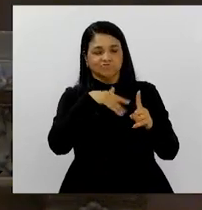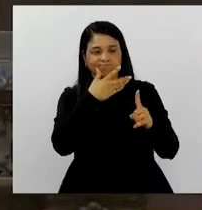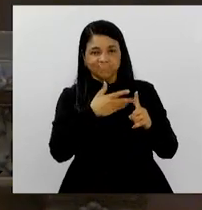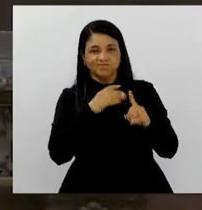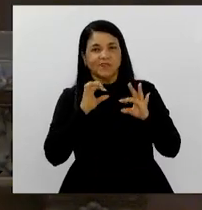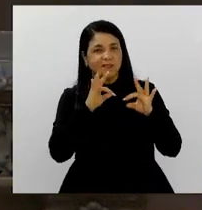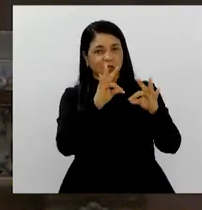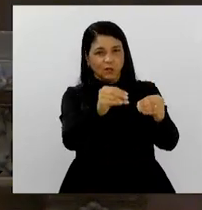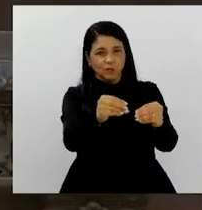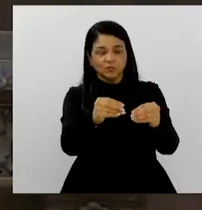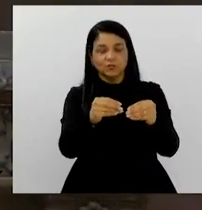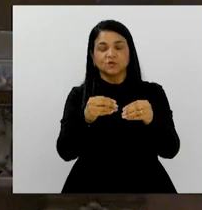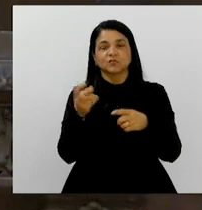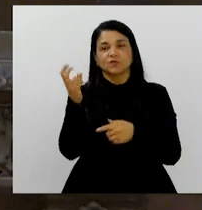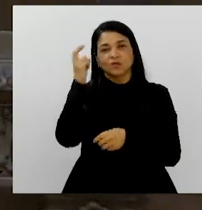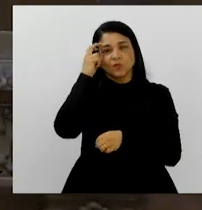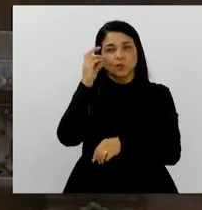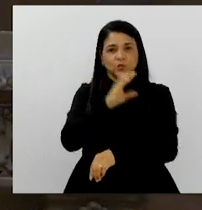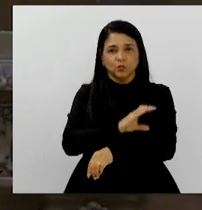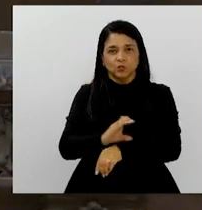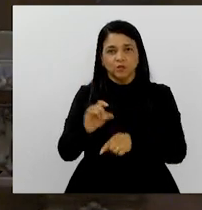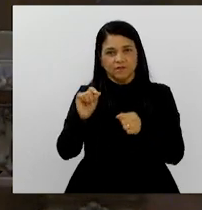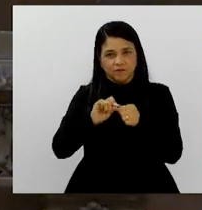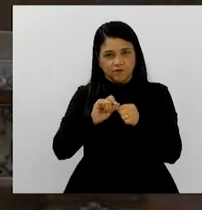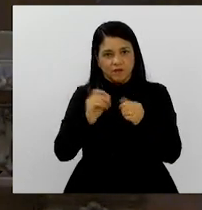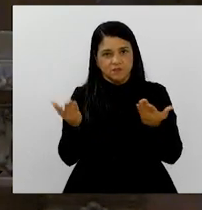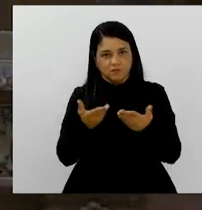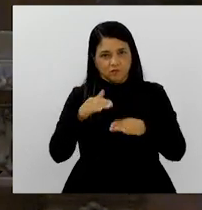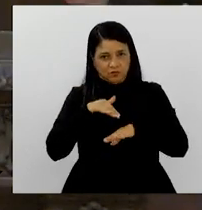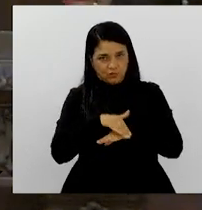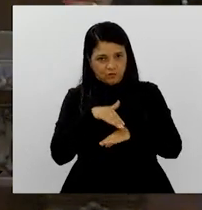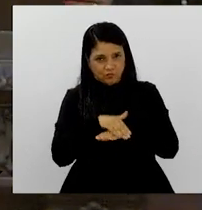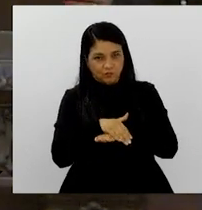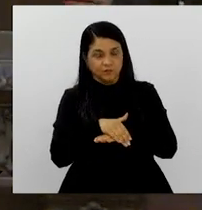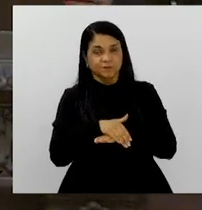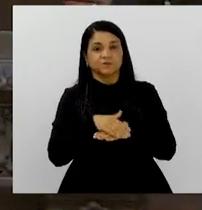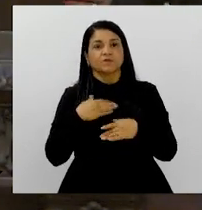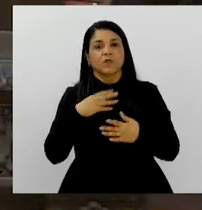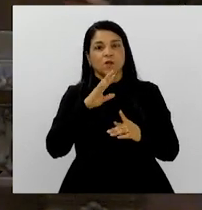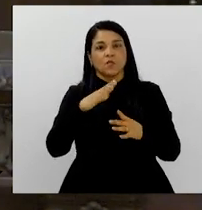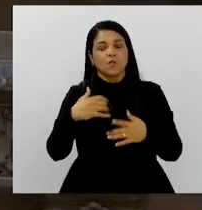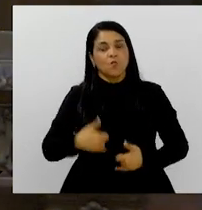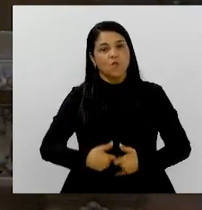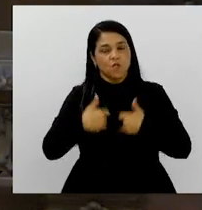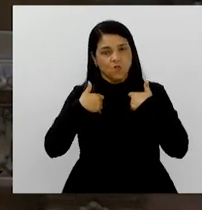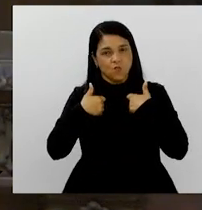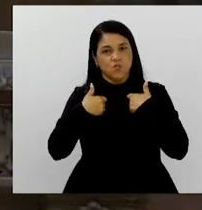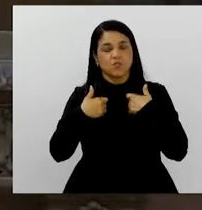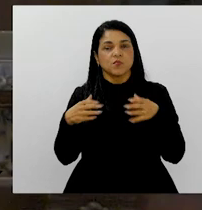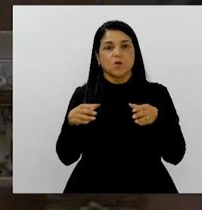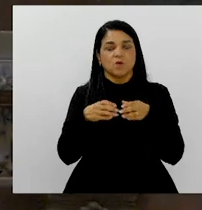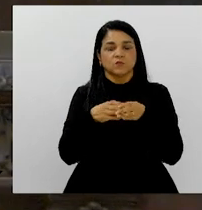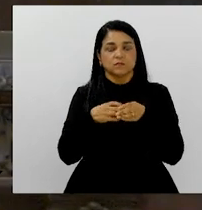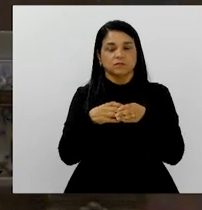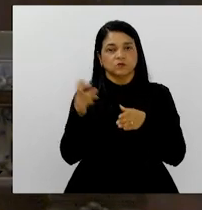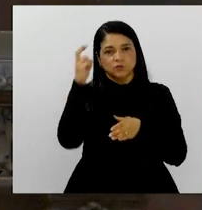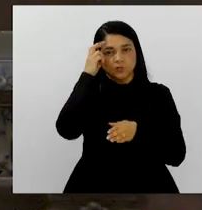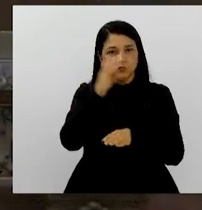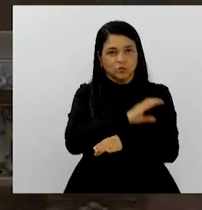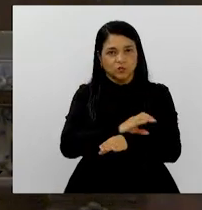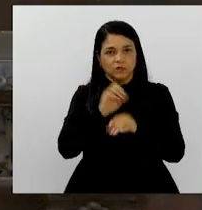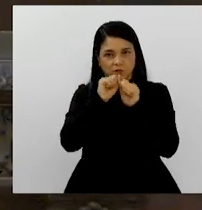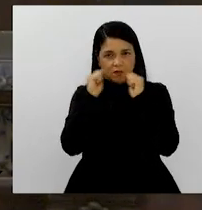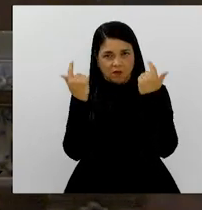fazedor e fazedora de cultura na noite de hoje. É com muita honra que a Comissão de Cultura da LERJ organiza